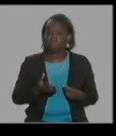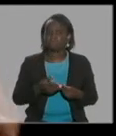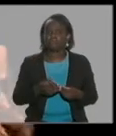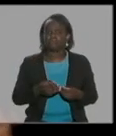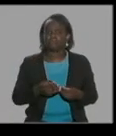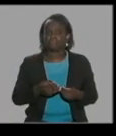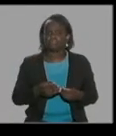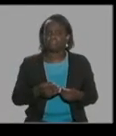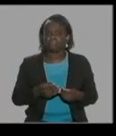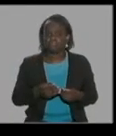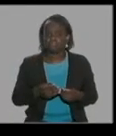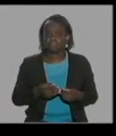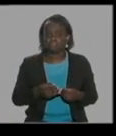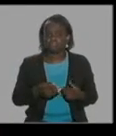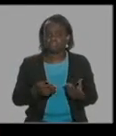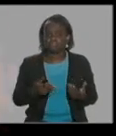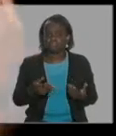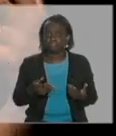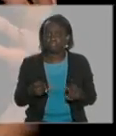boa,